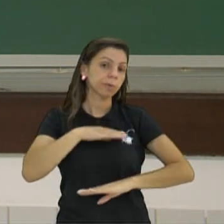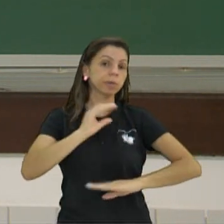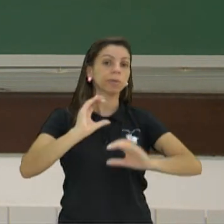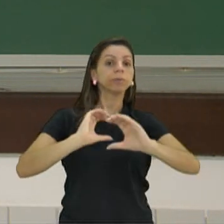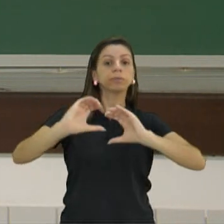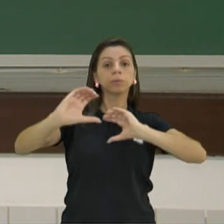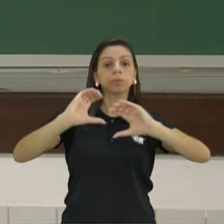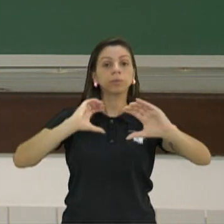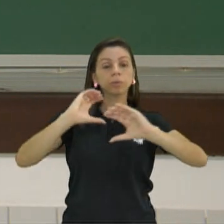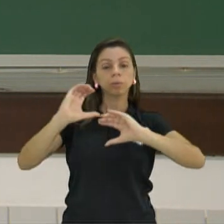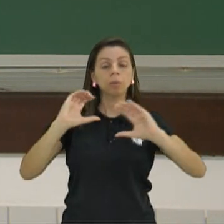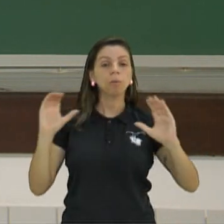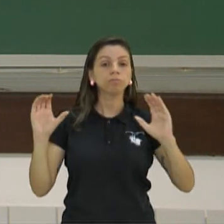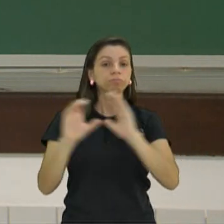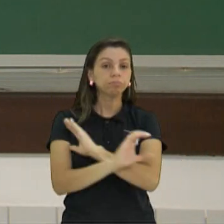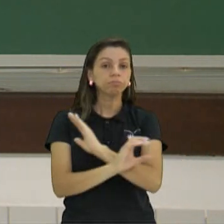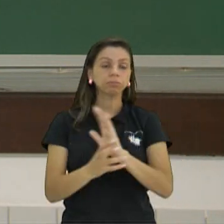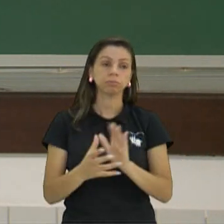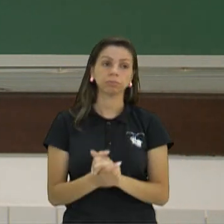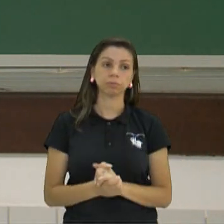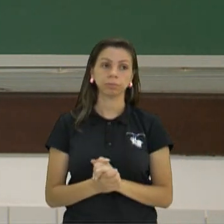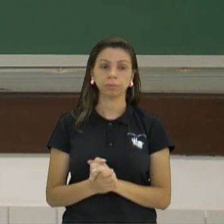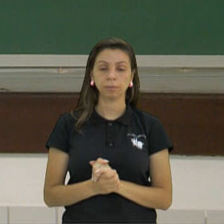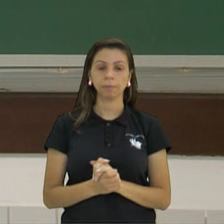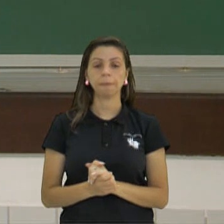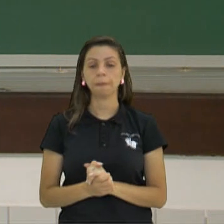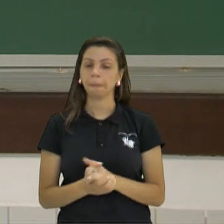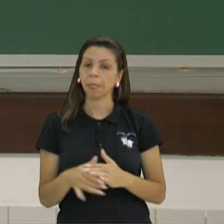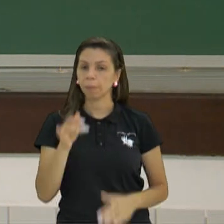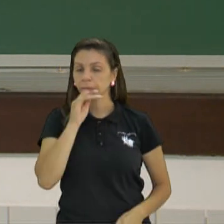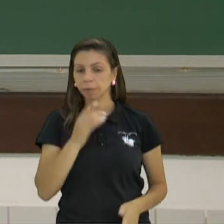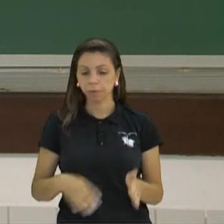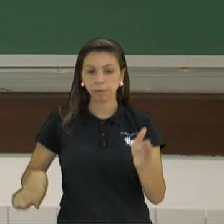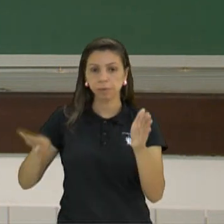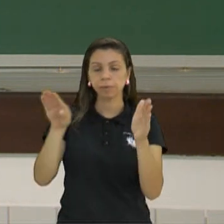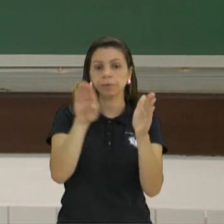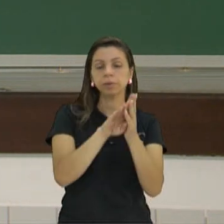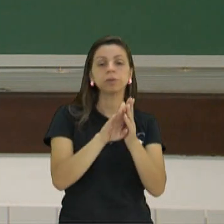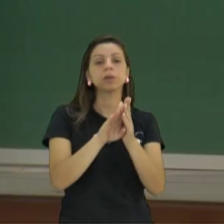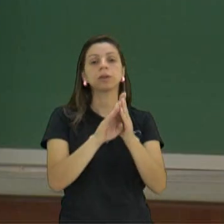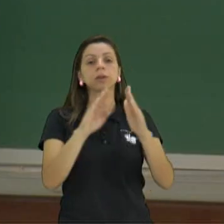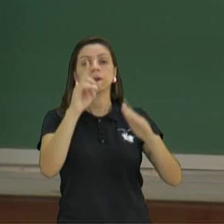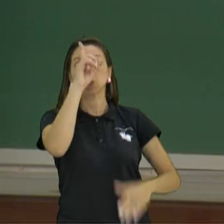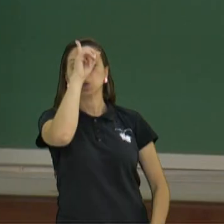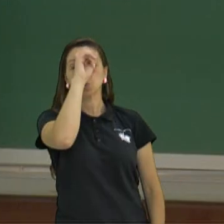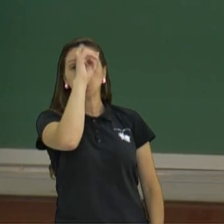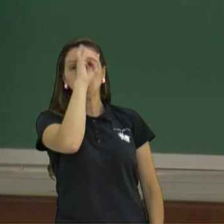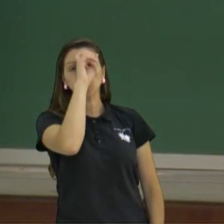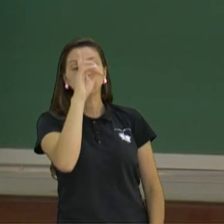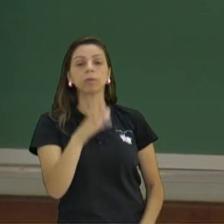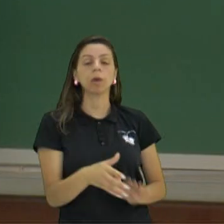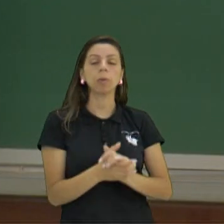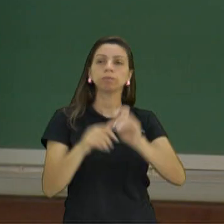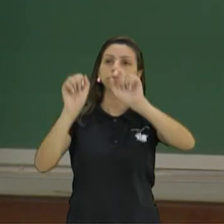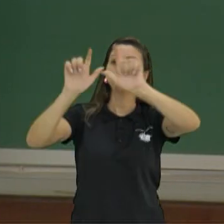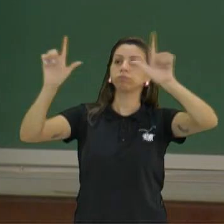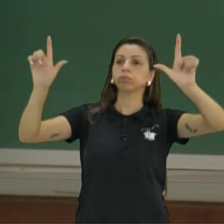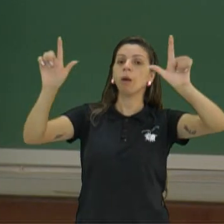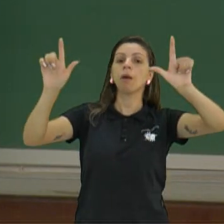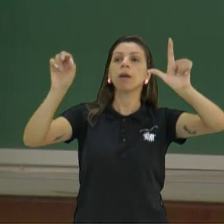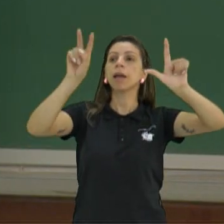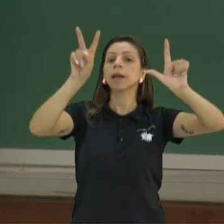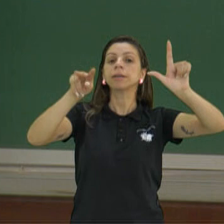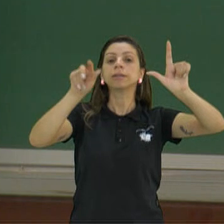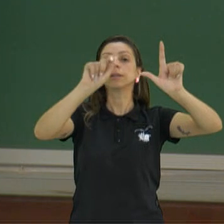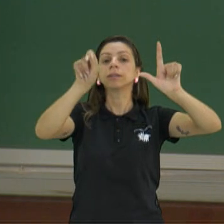comunicativa com sentido completo. Chega no hospital, tem uma placa lá de silêncio. Você entende o que é para